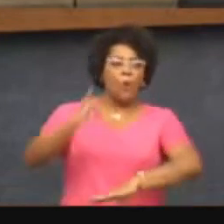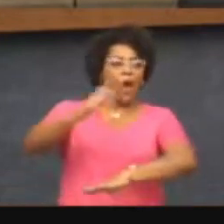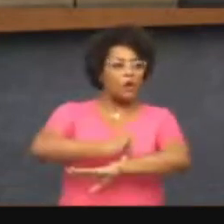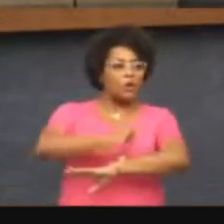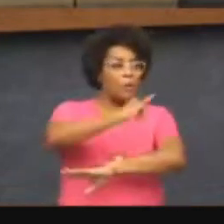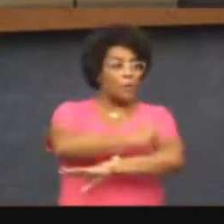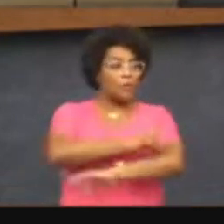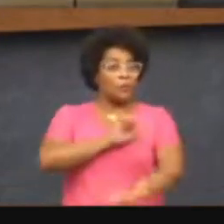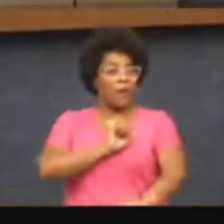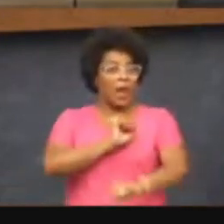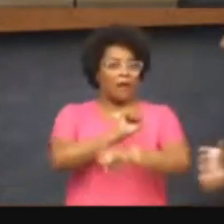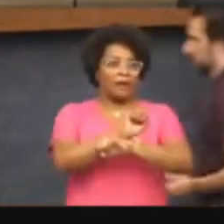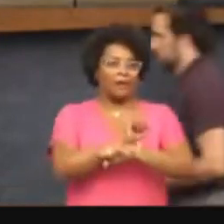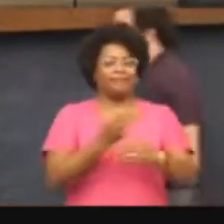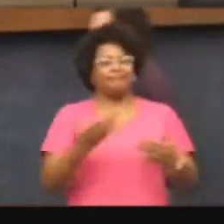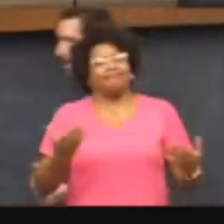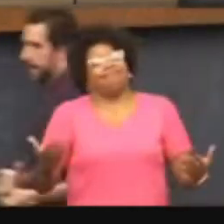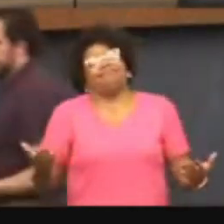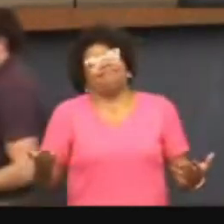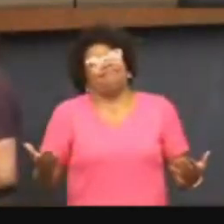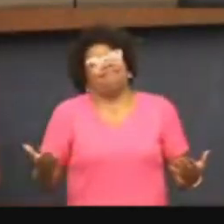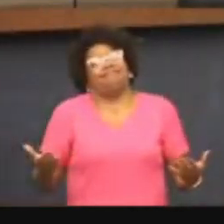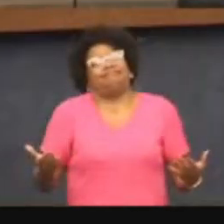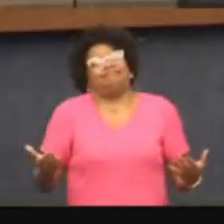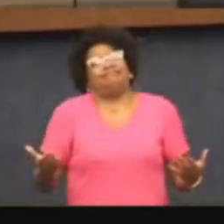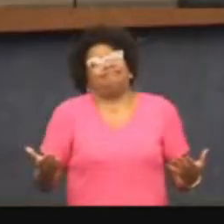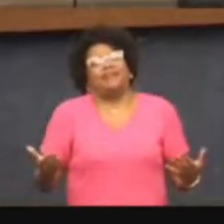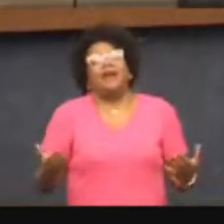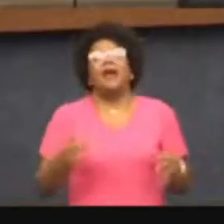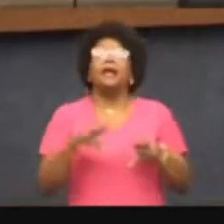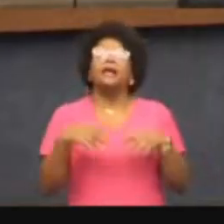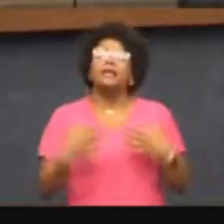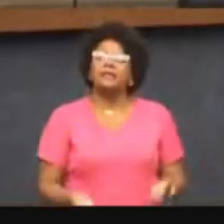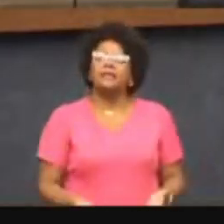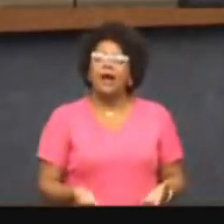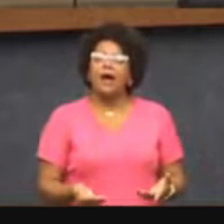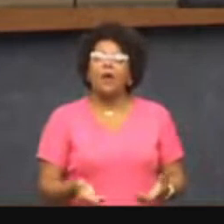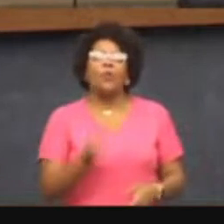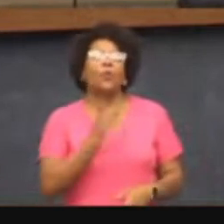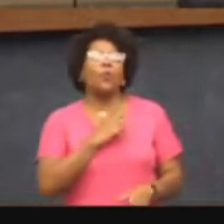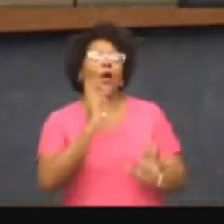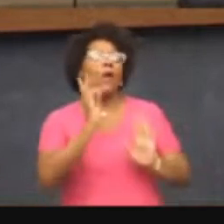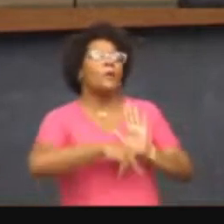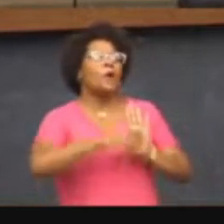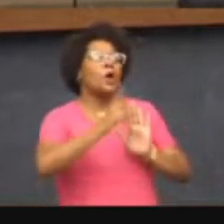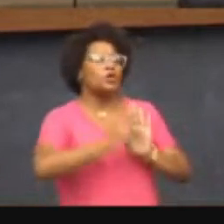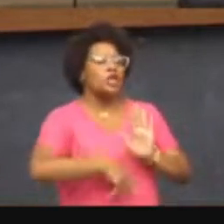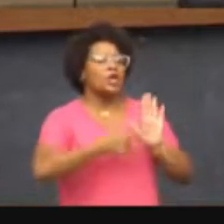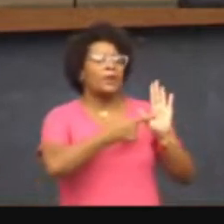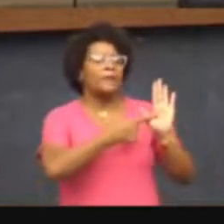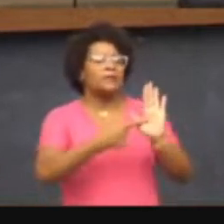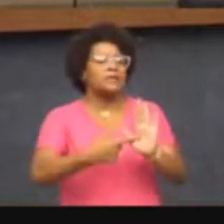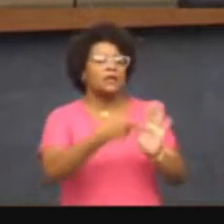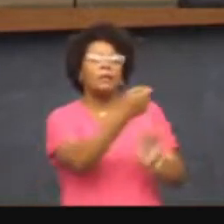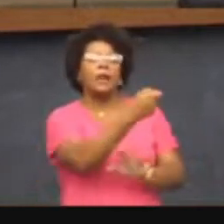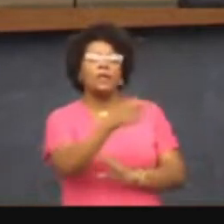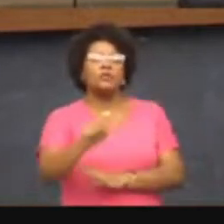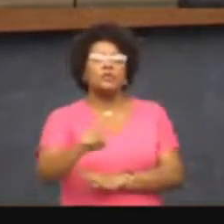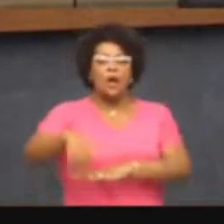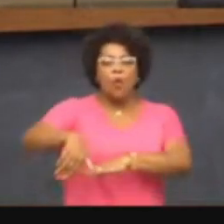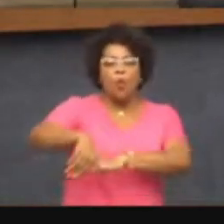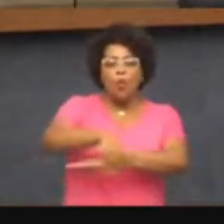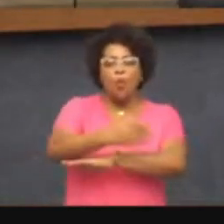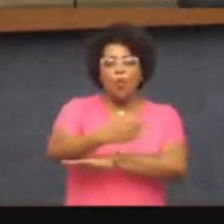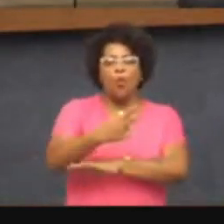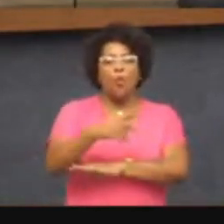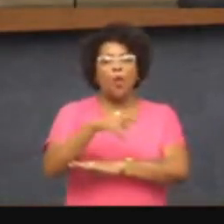uma falácia. Aliás, muito pelo contrário, o projeto que foi apresentado lá pela Associação Voa Prates contempla todos